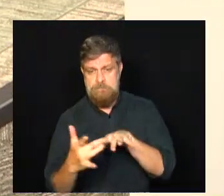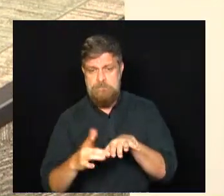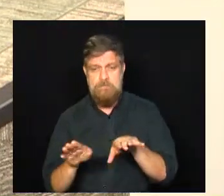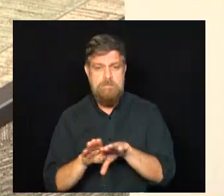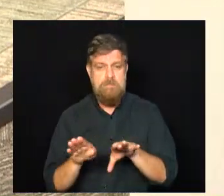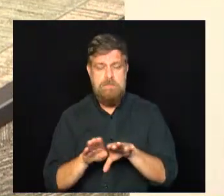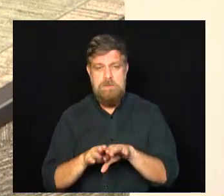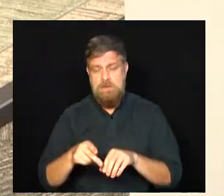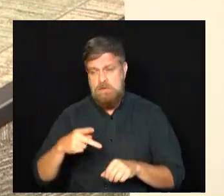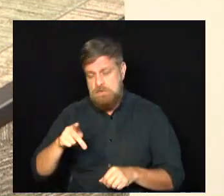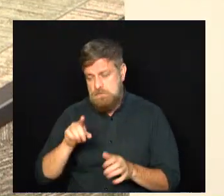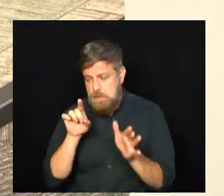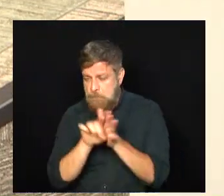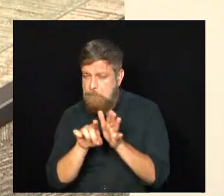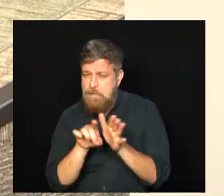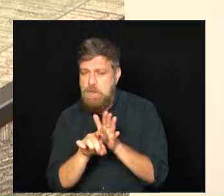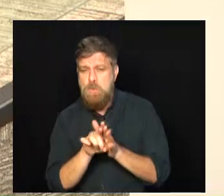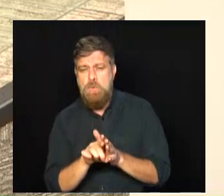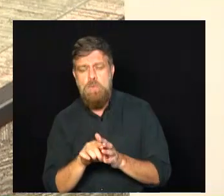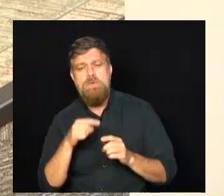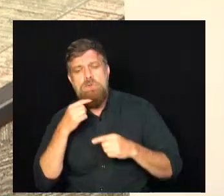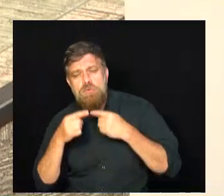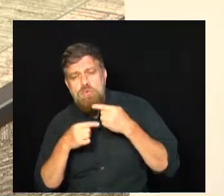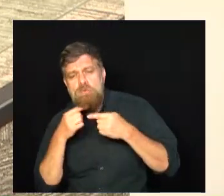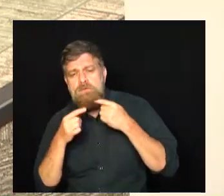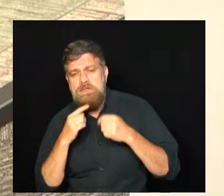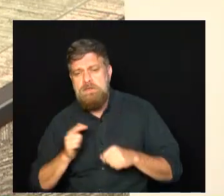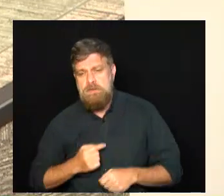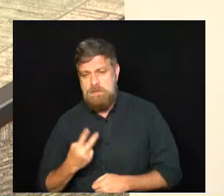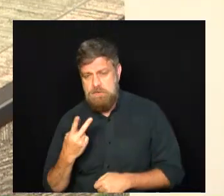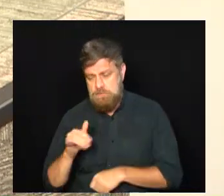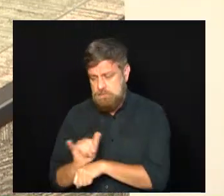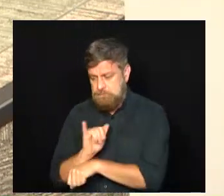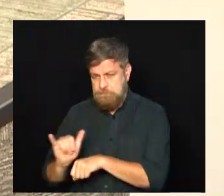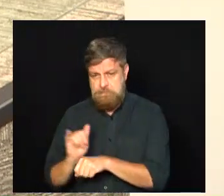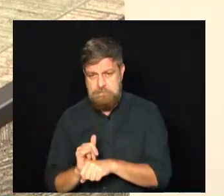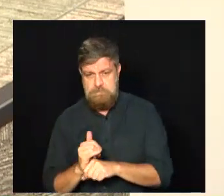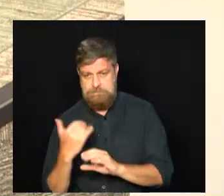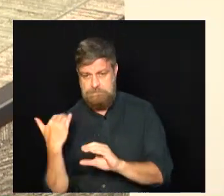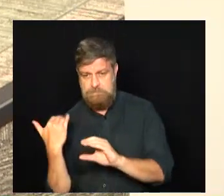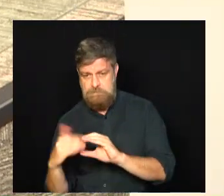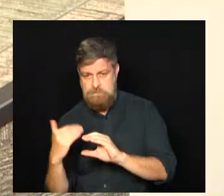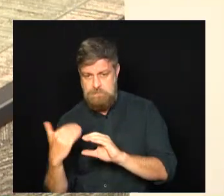enviando as suas perguntas, seus questionamentos por dois canais. O e-mail